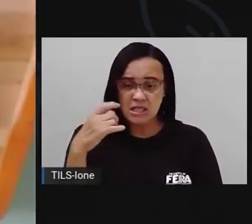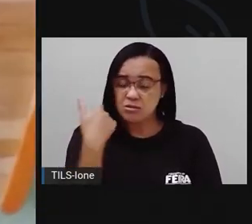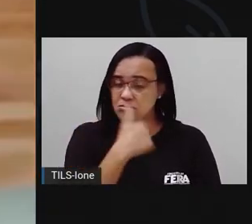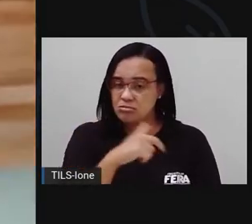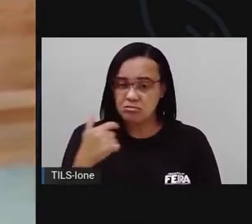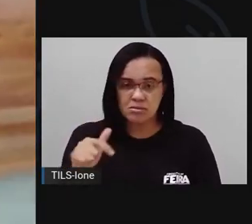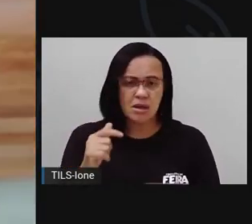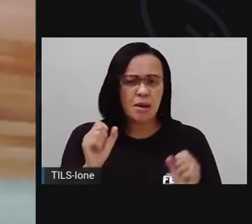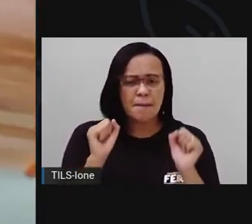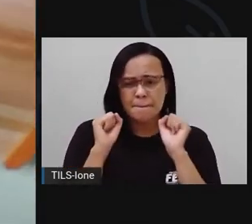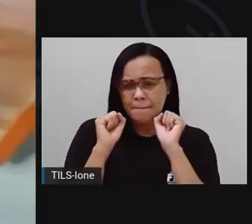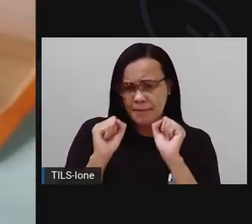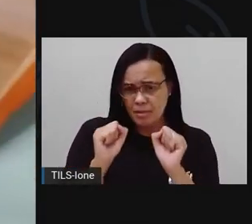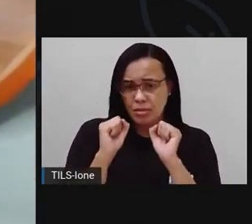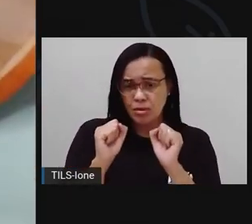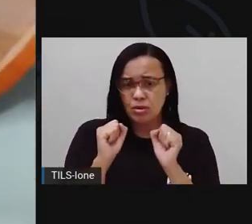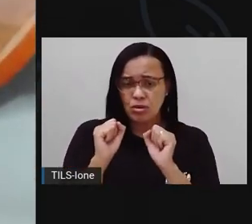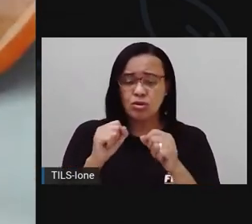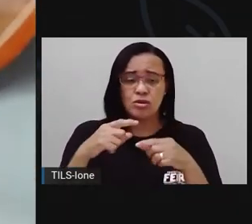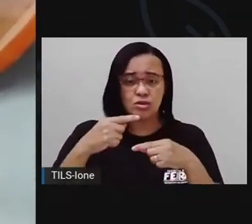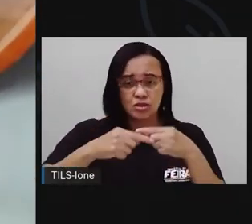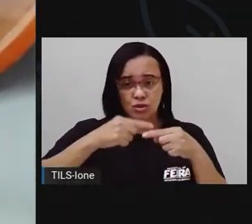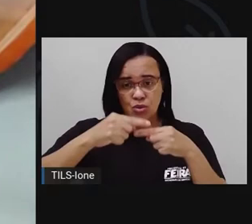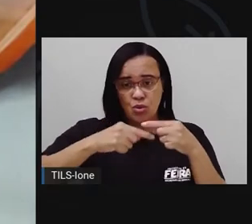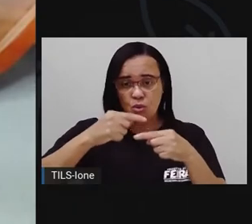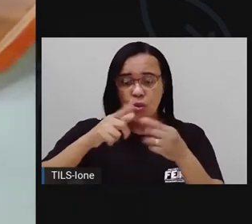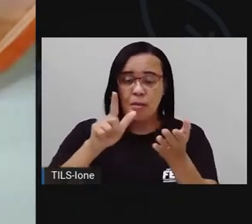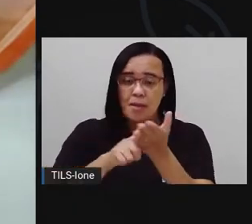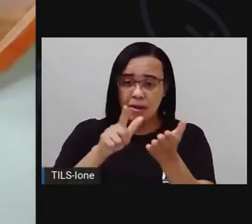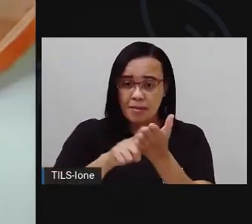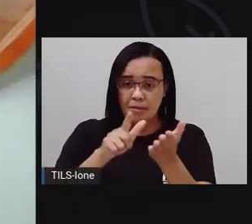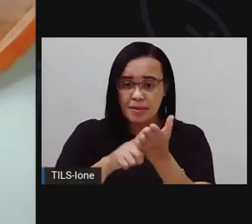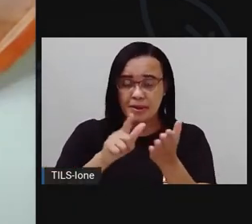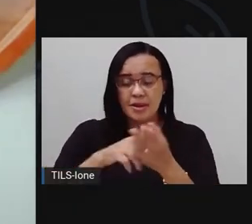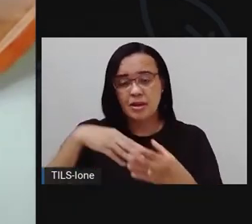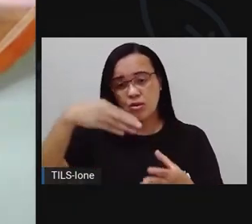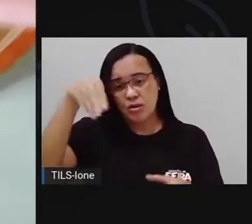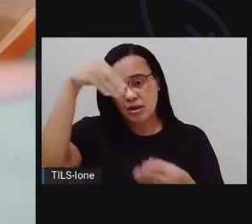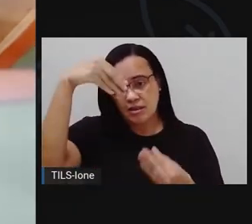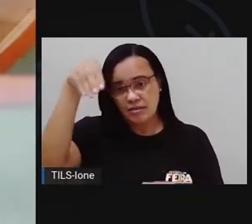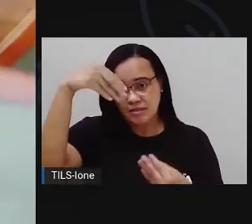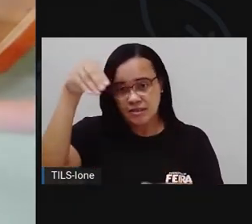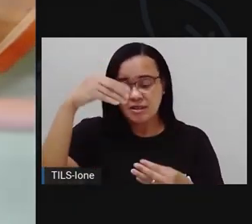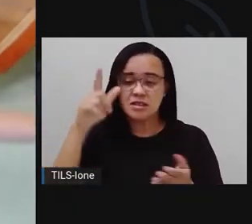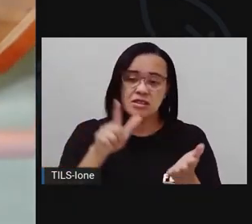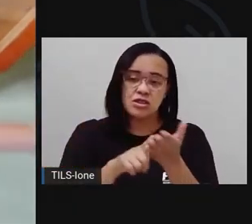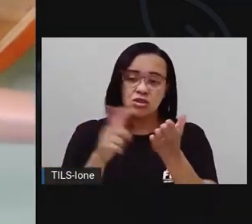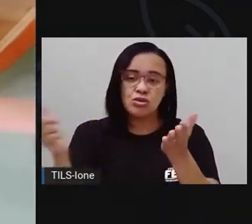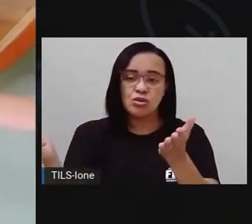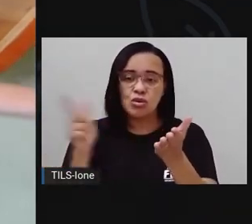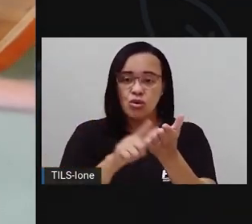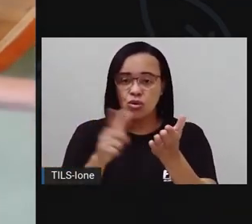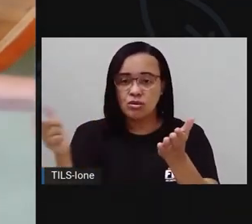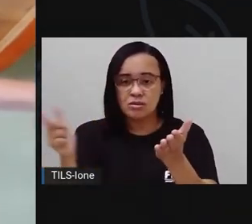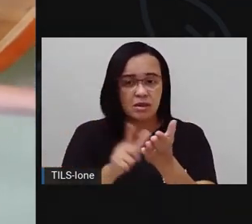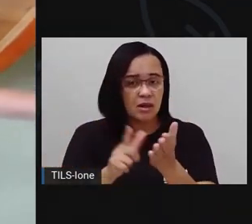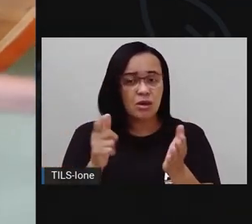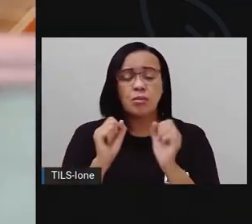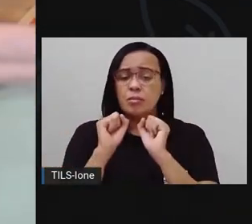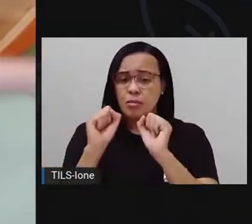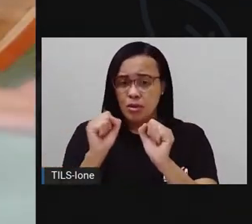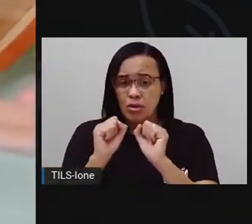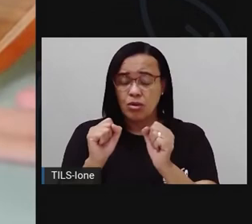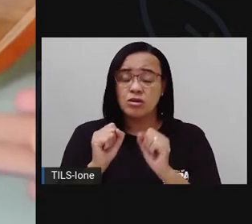vocês podem fazer, ó, os rolinhos com papel, com revista, com jornal, faça os rolinhos, ó, e aí